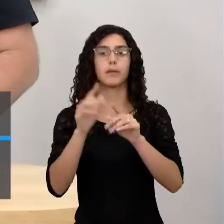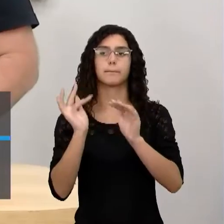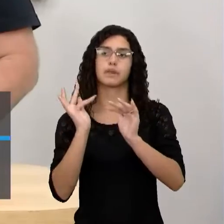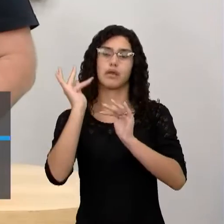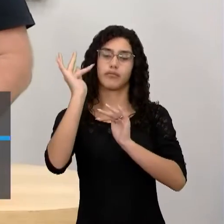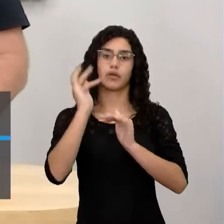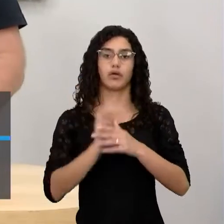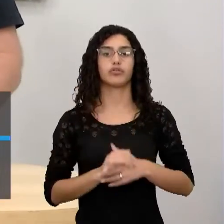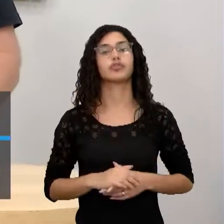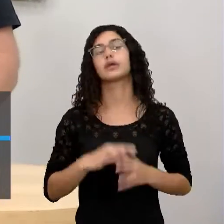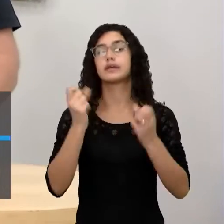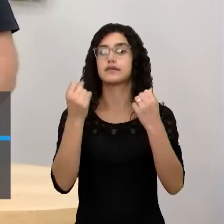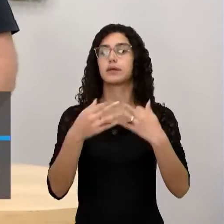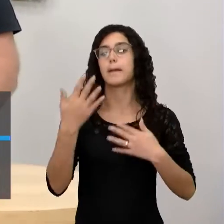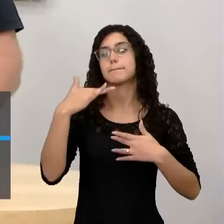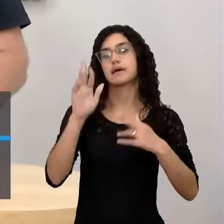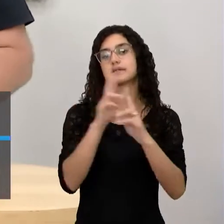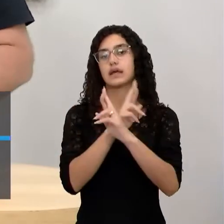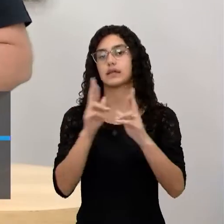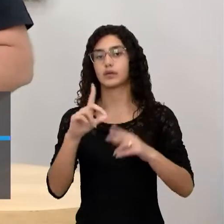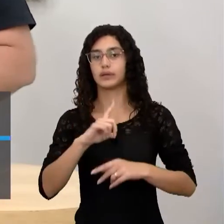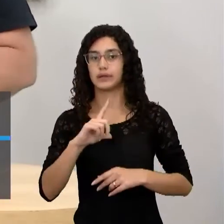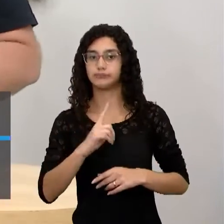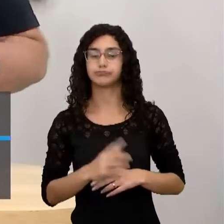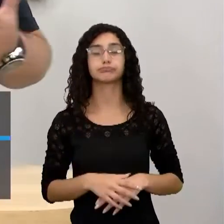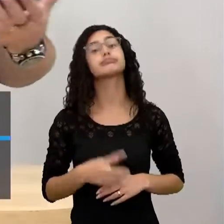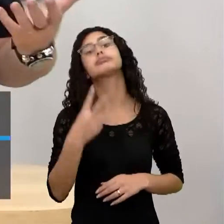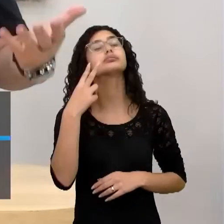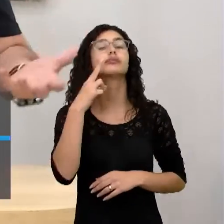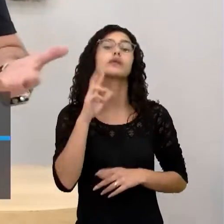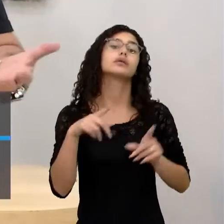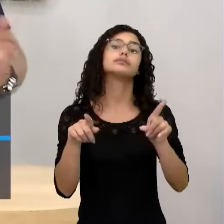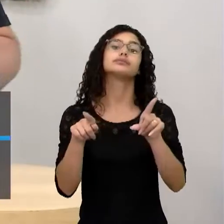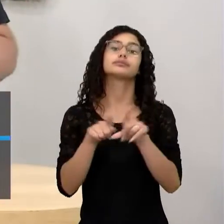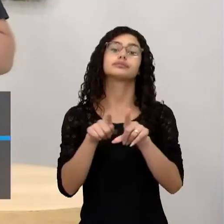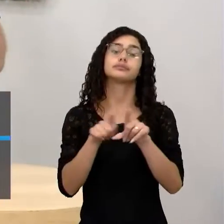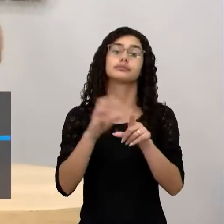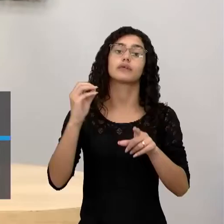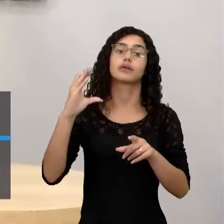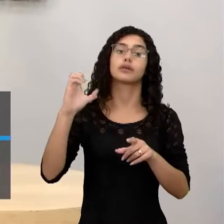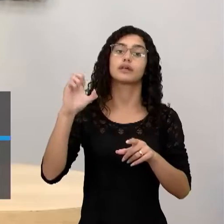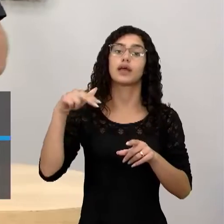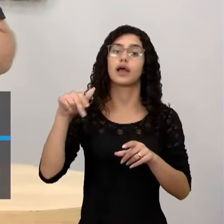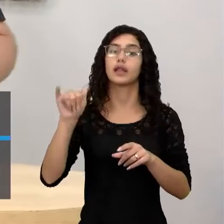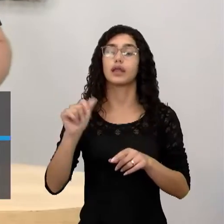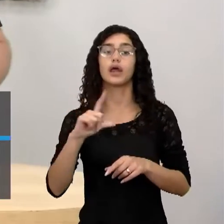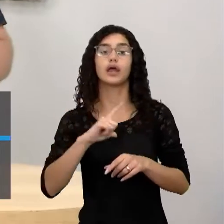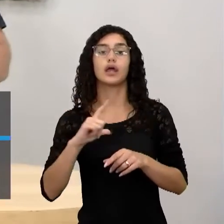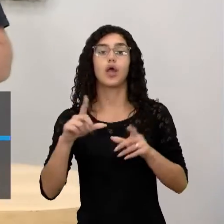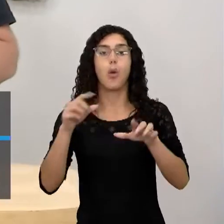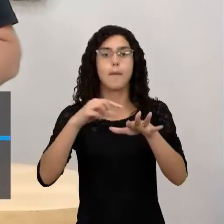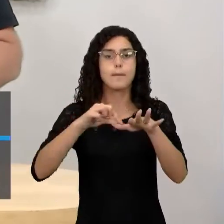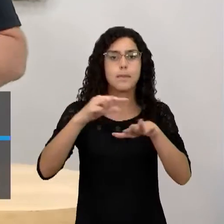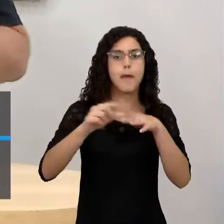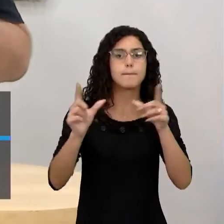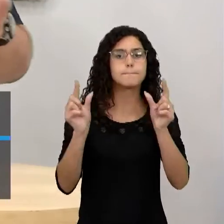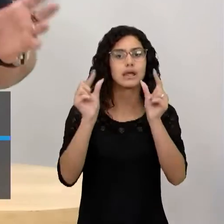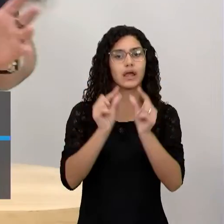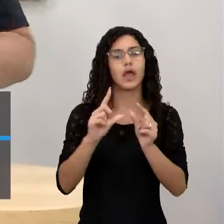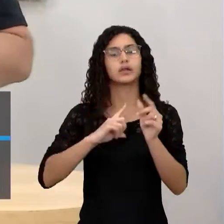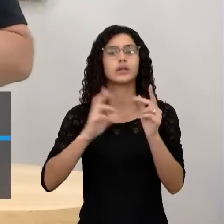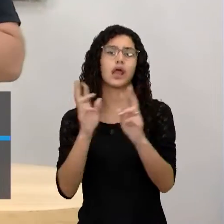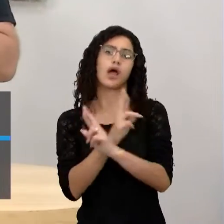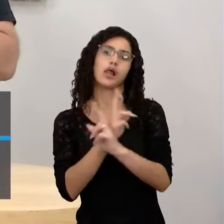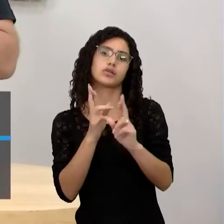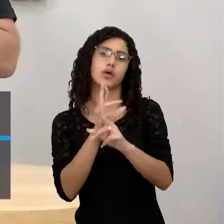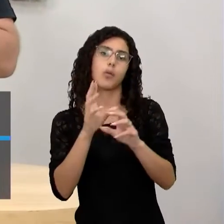melhor sobre essa relação aí. Então a gente viu aí, logicamente, a Oceania, por ser um continente pequeno, né? Tendo aí a sua